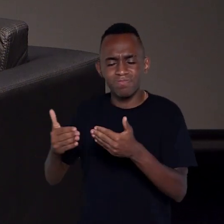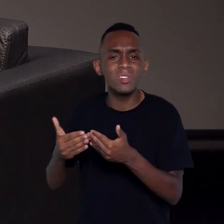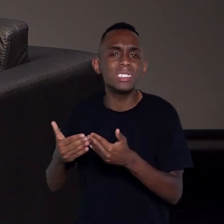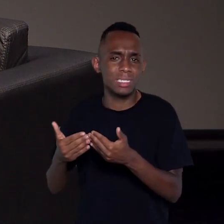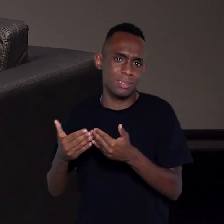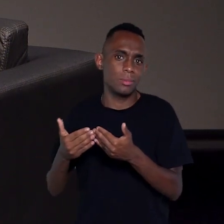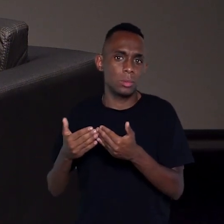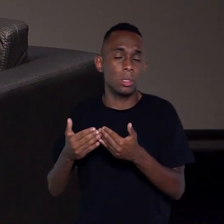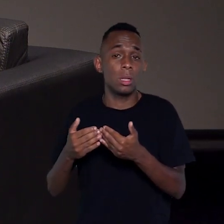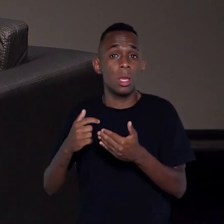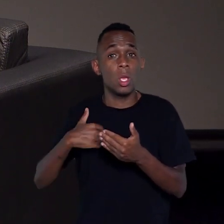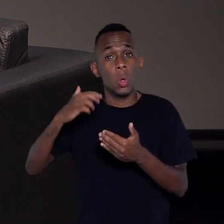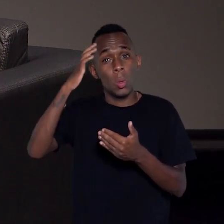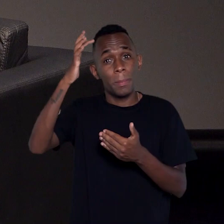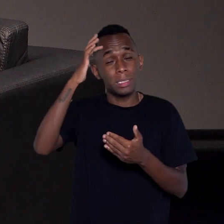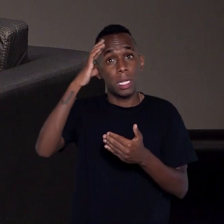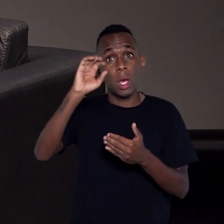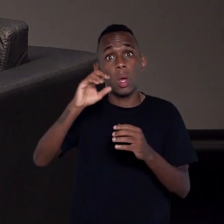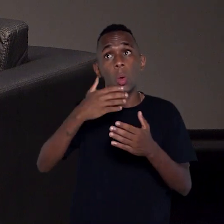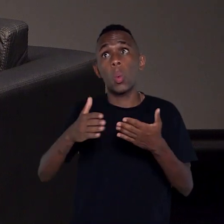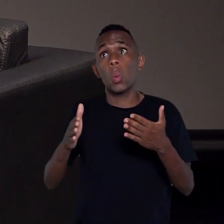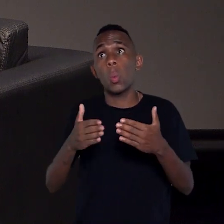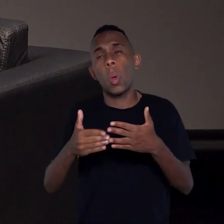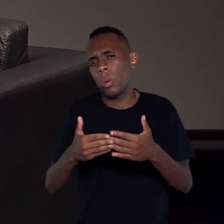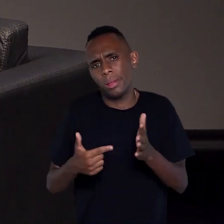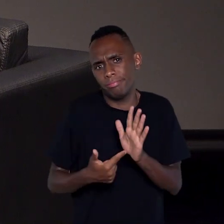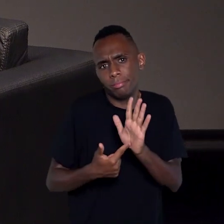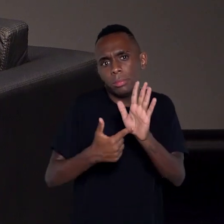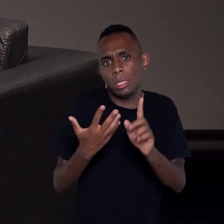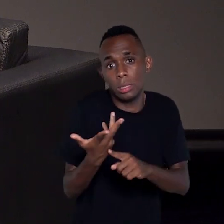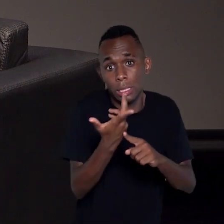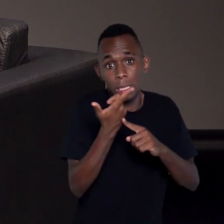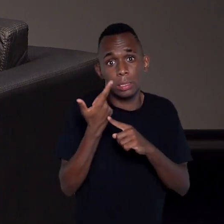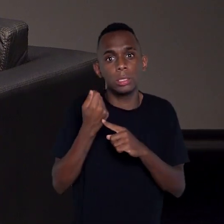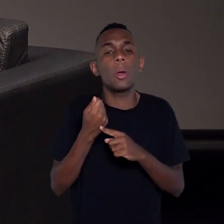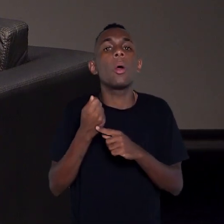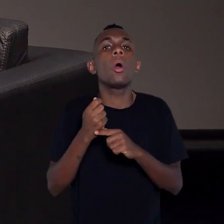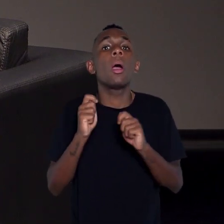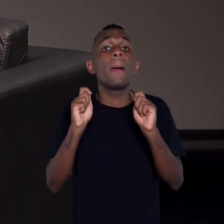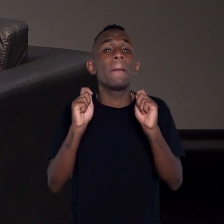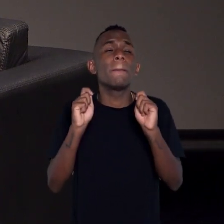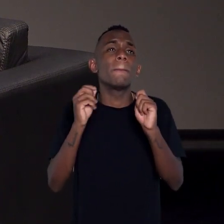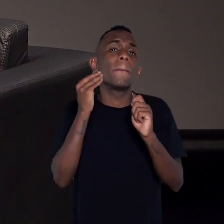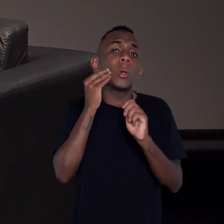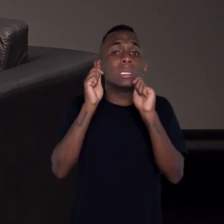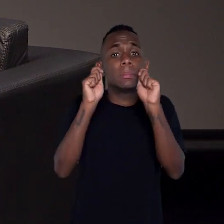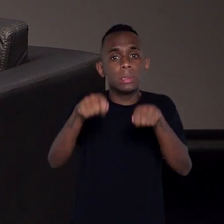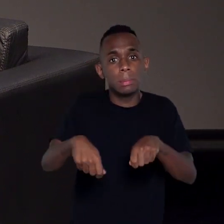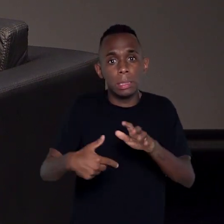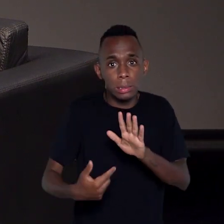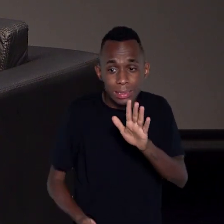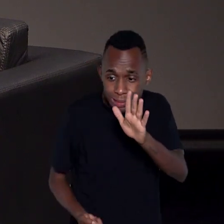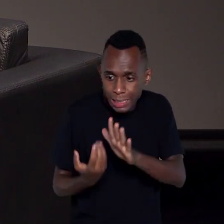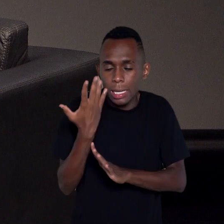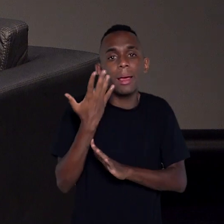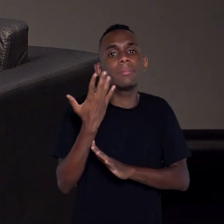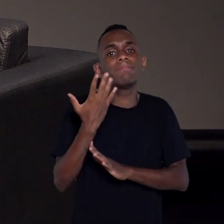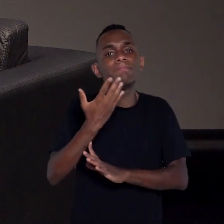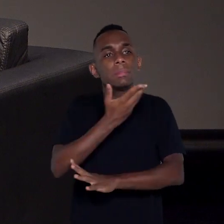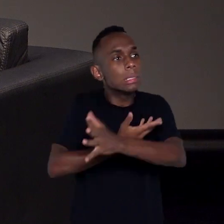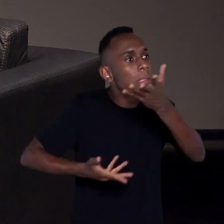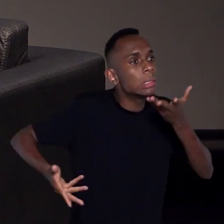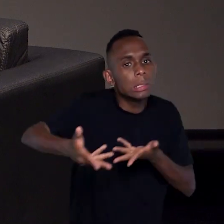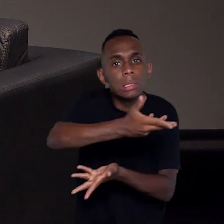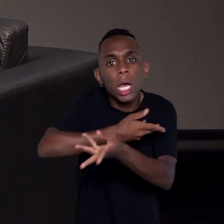eu imaginava que qualquer expressão artística ela deveria ter essa possibilidade de criação